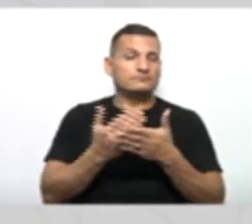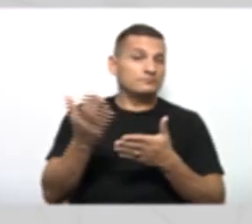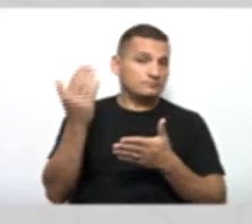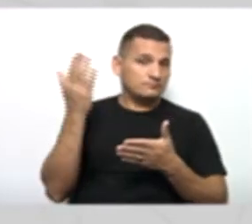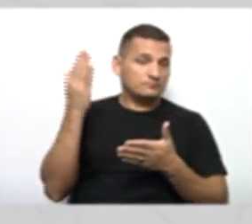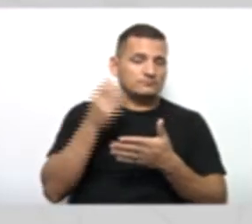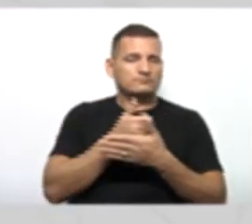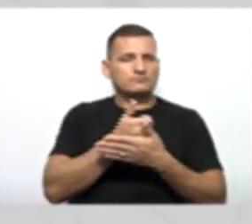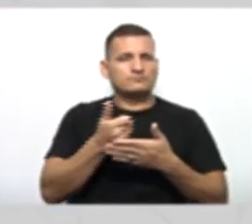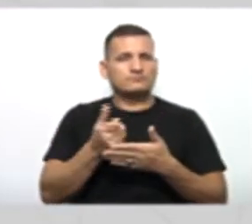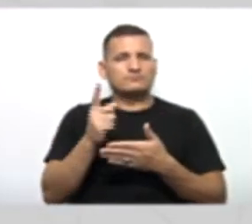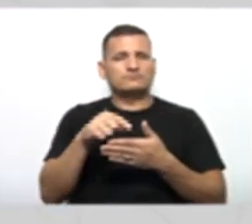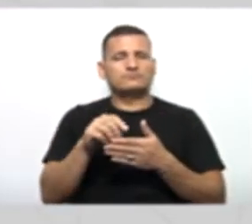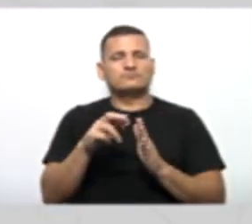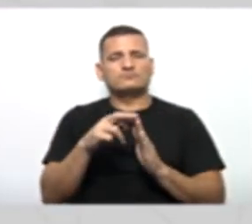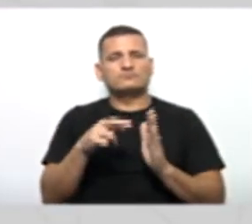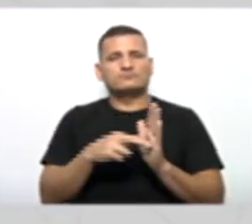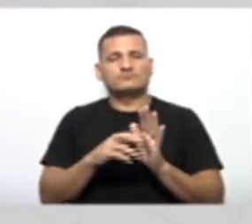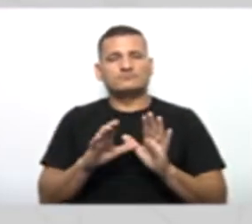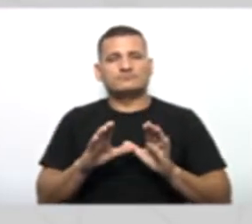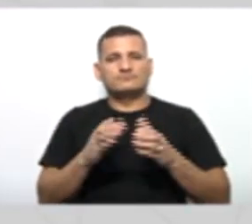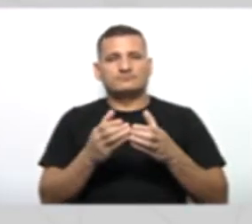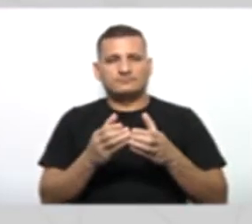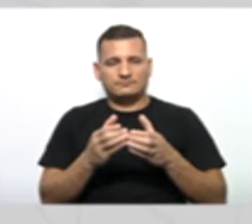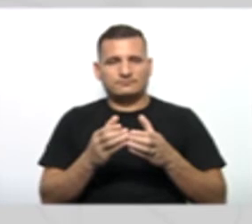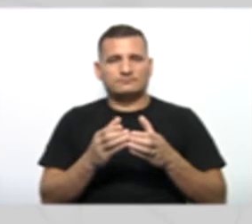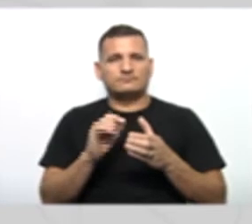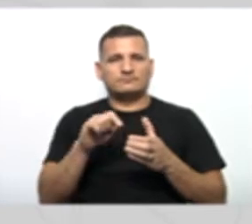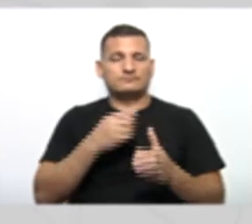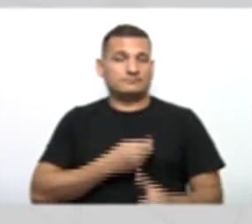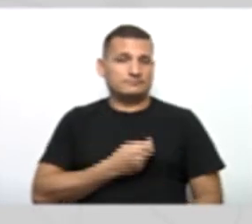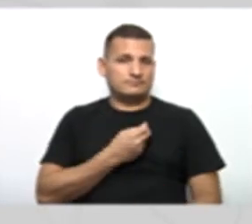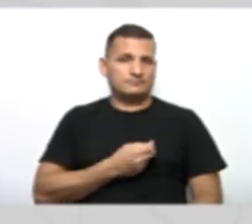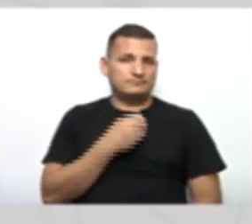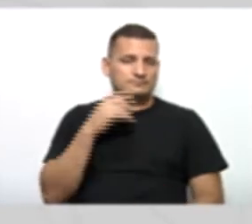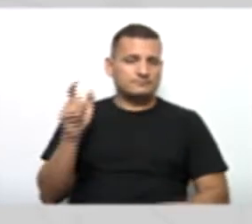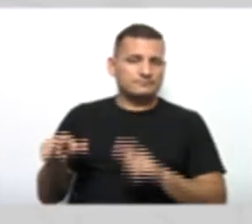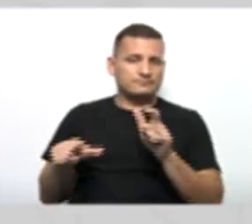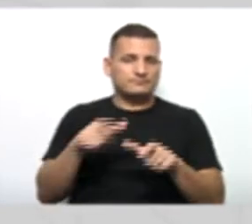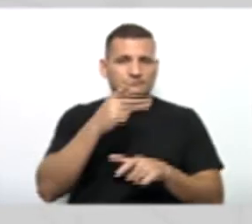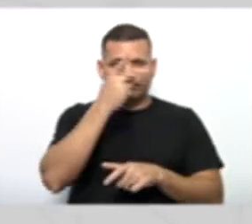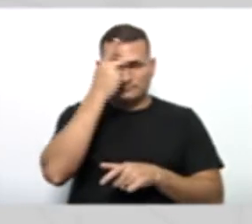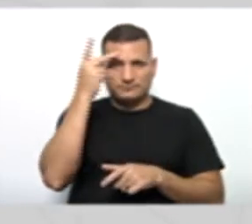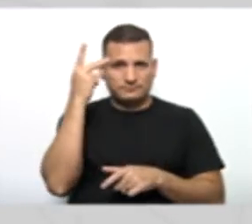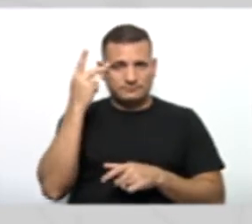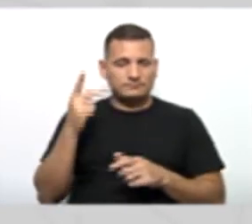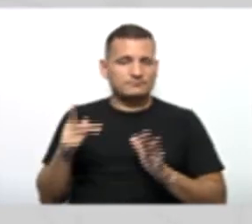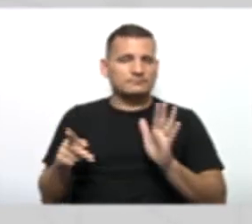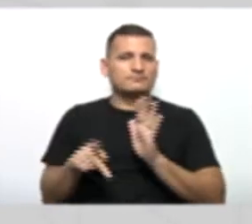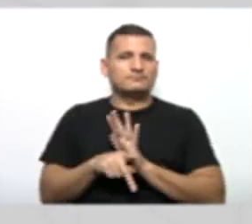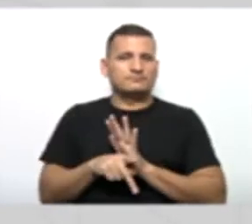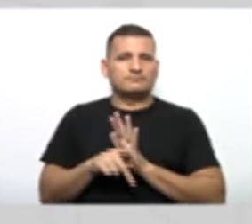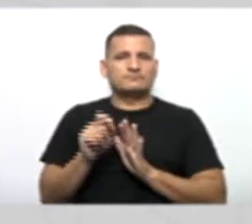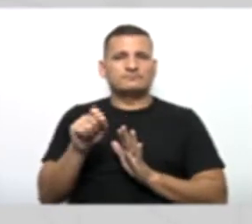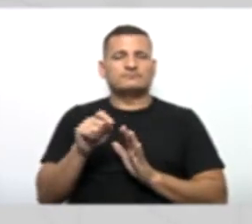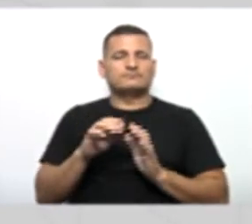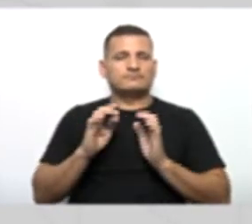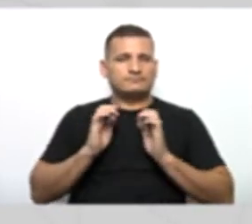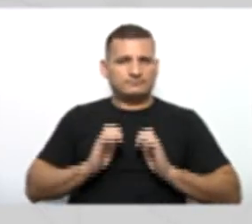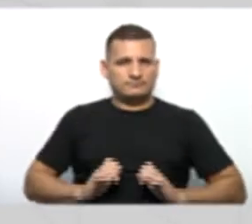ela é um conjunto de práticas na vida cotidiana decorrentes dos princípios éticos